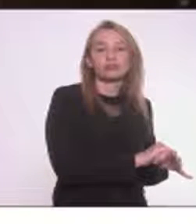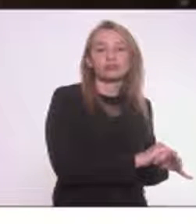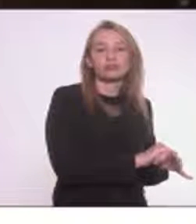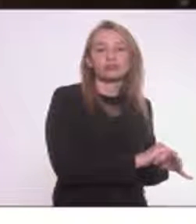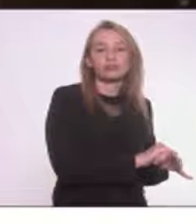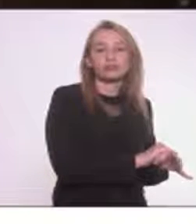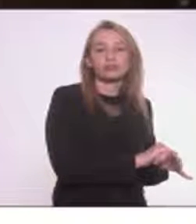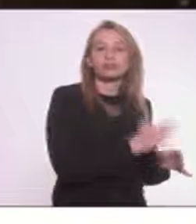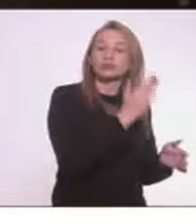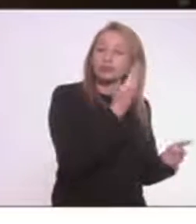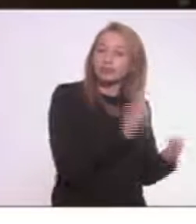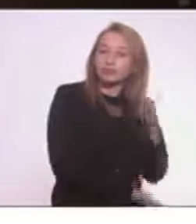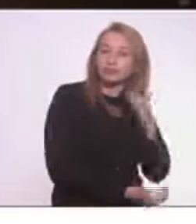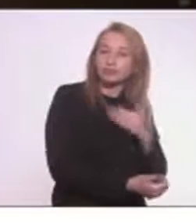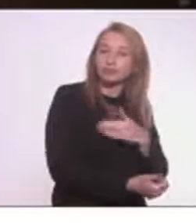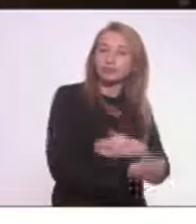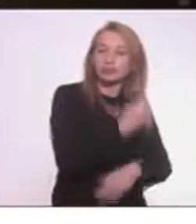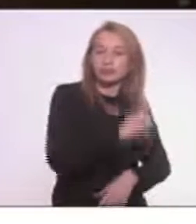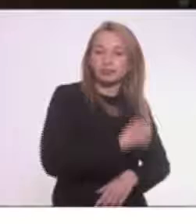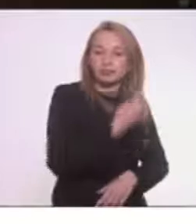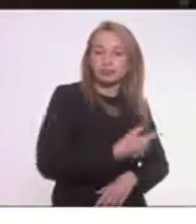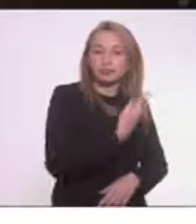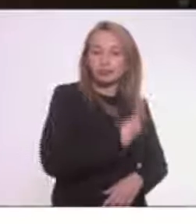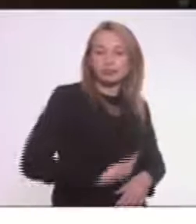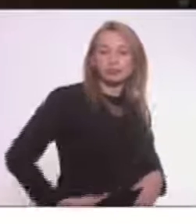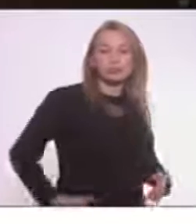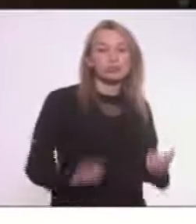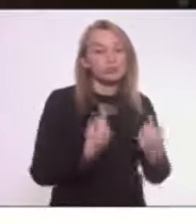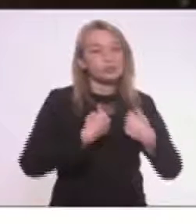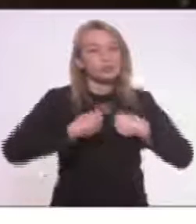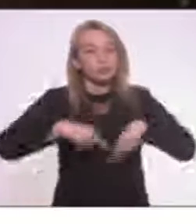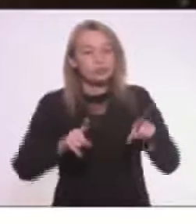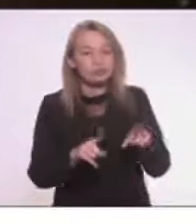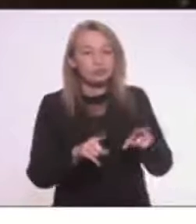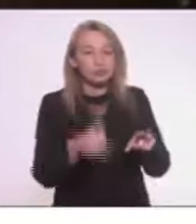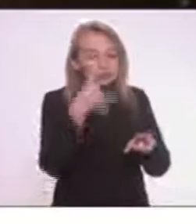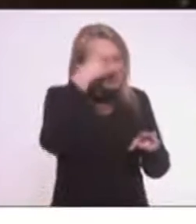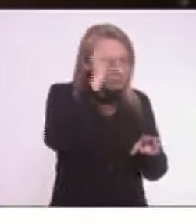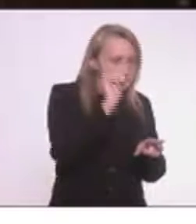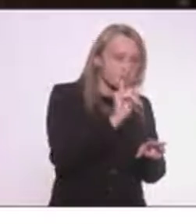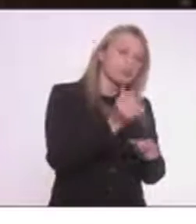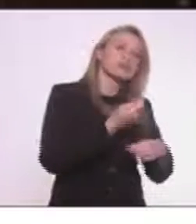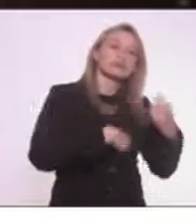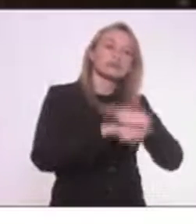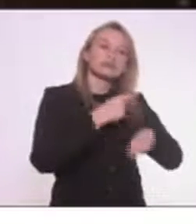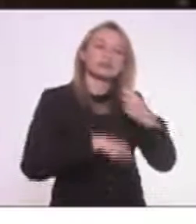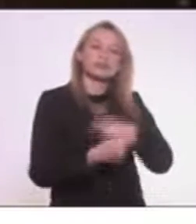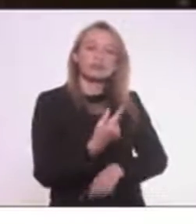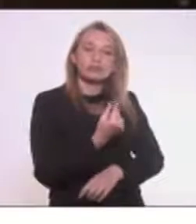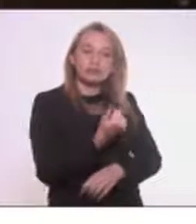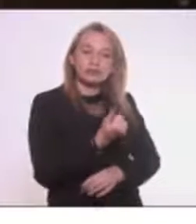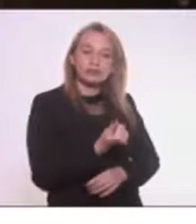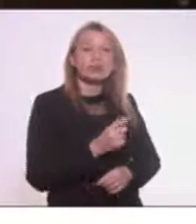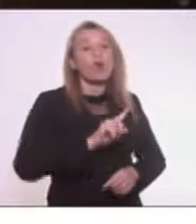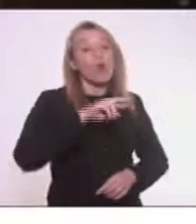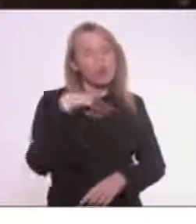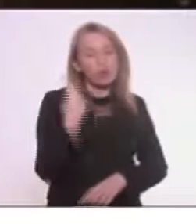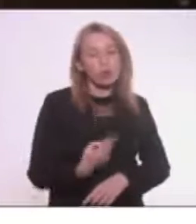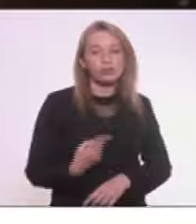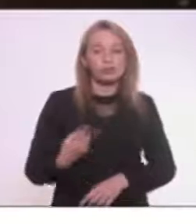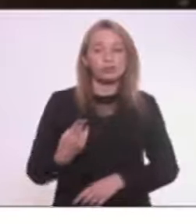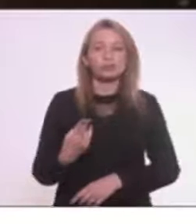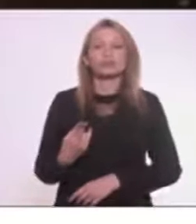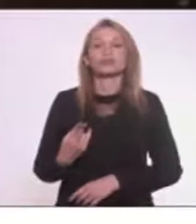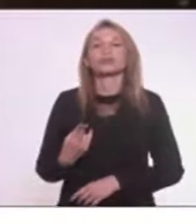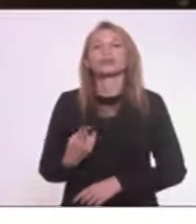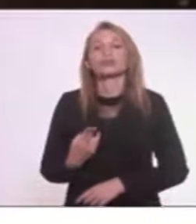então ela vai ser derrotada em segundo, porque o governo vai ter que ficar contra, para evitar o caos administrativo financeiro, ou ela vai